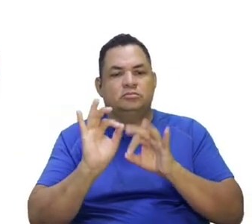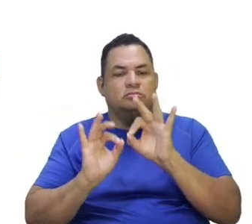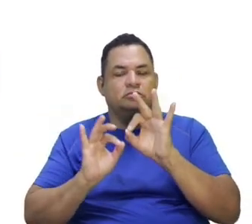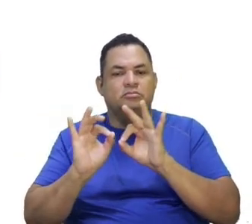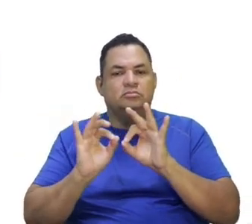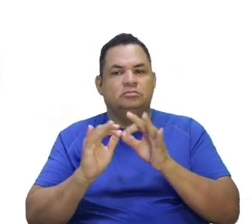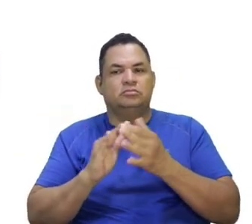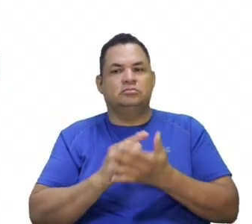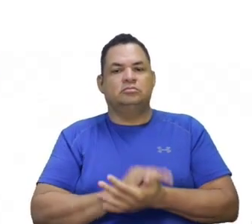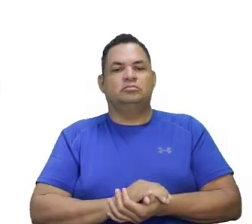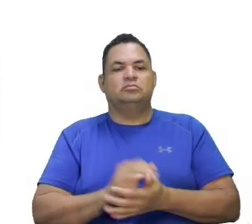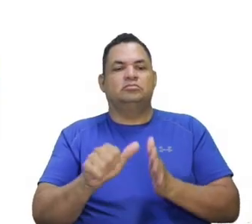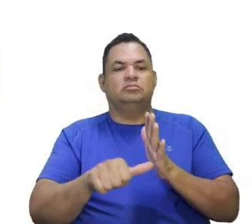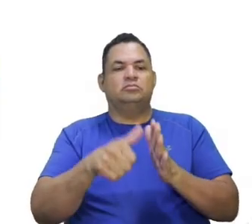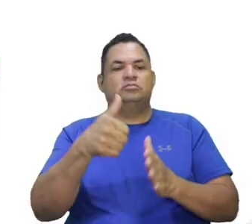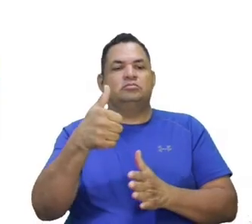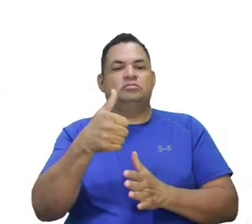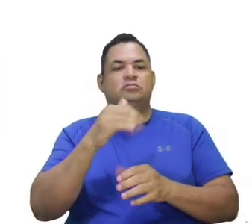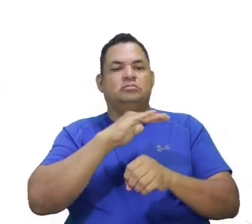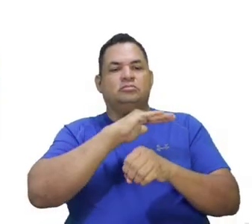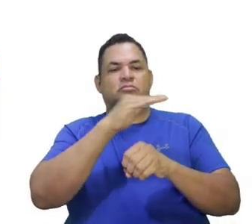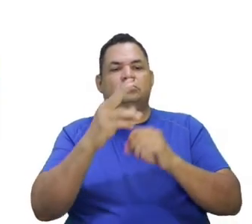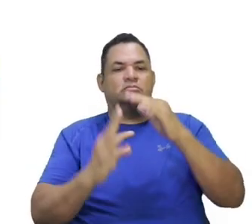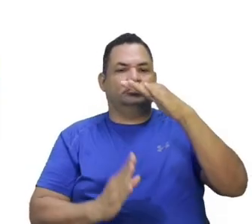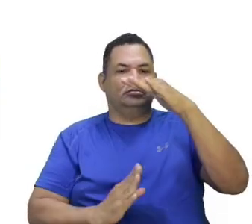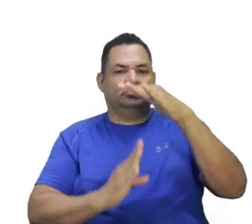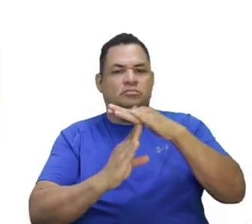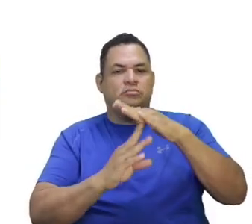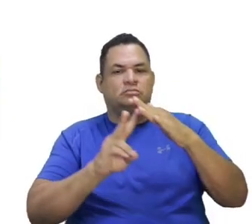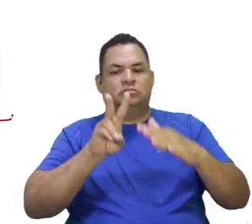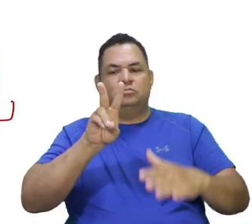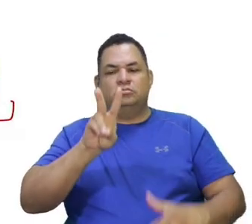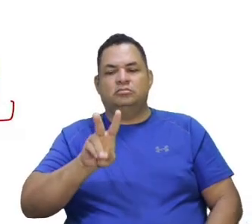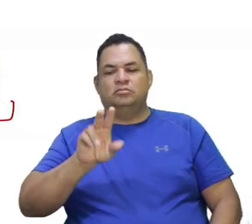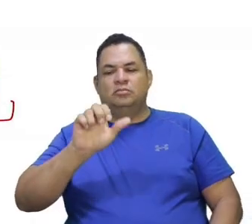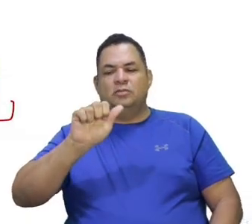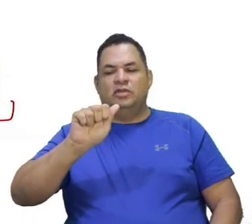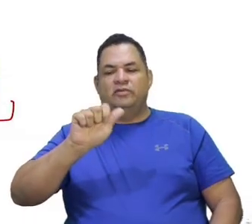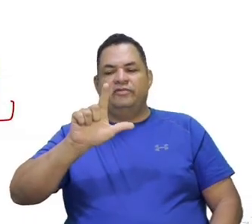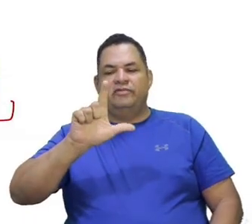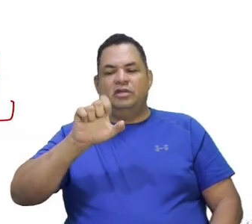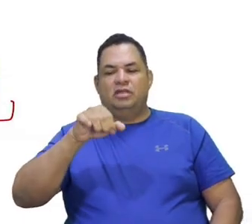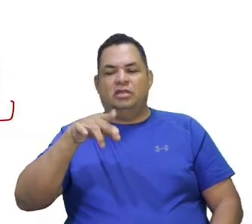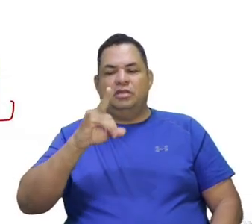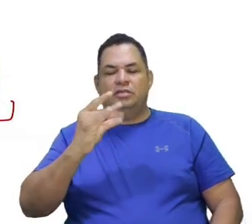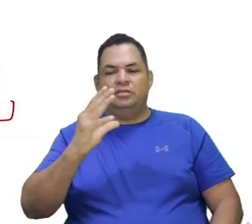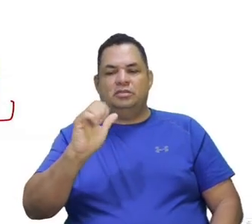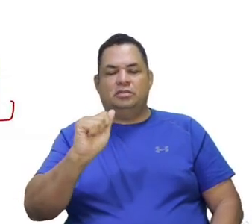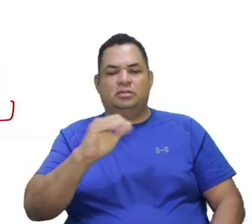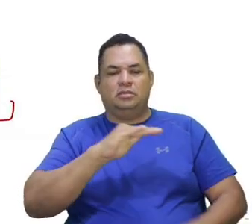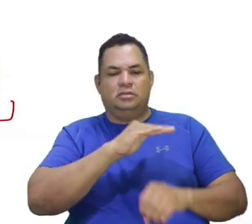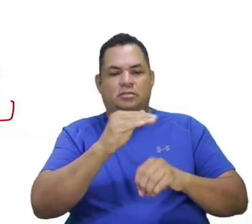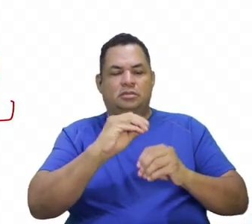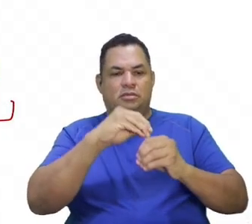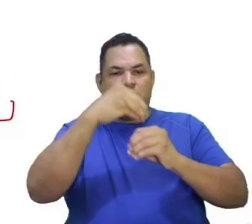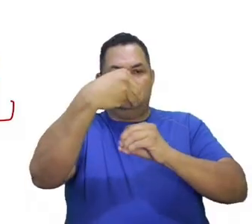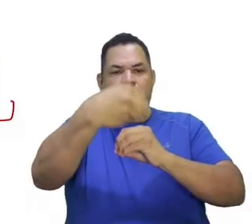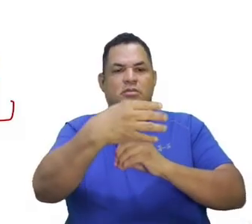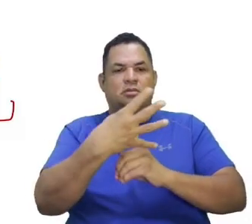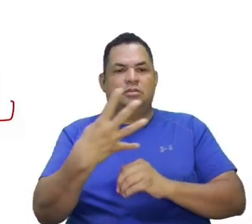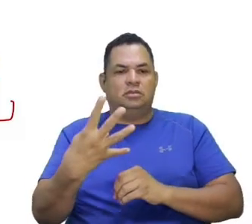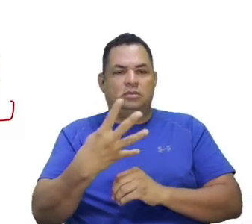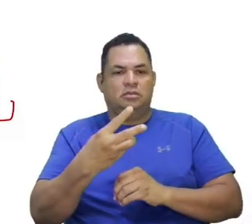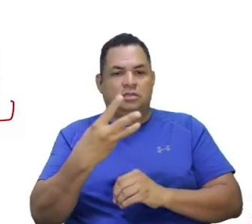distribuição? Primeiro ponto é a camada de valência. A camada dele vai ser a camada 3. É a mais externa, é a